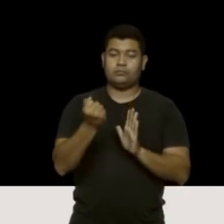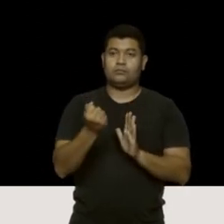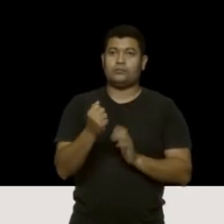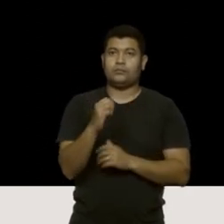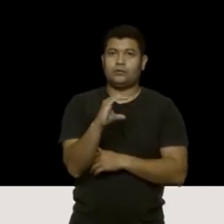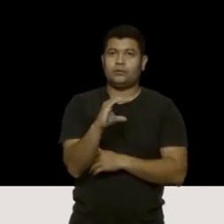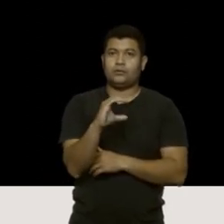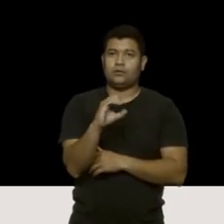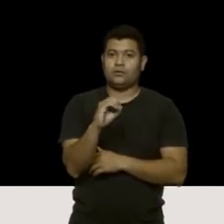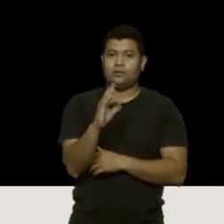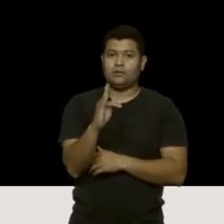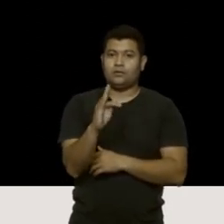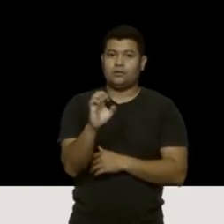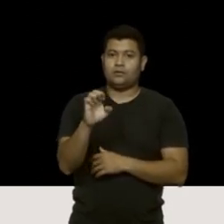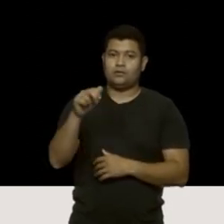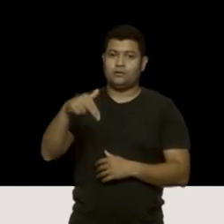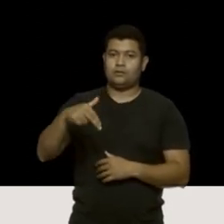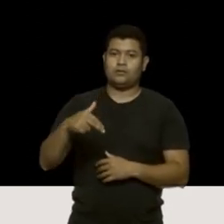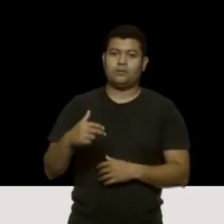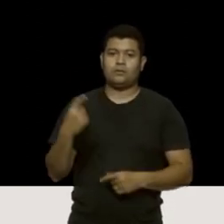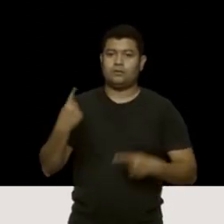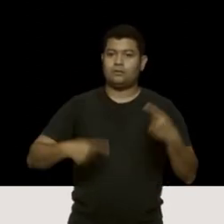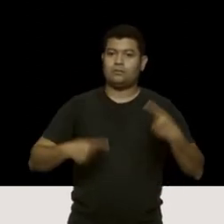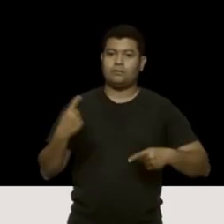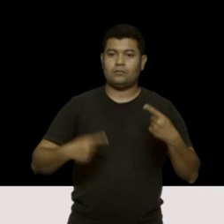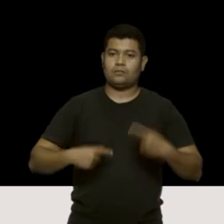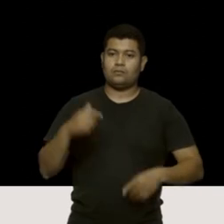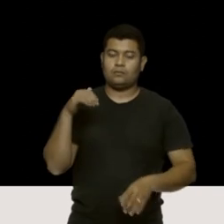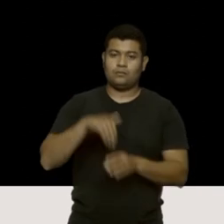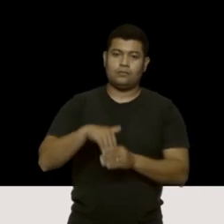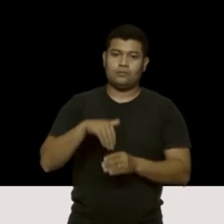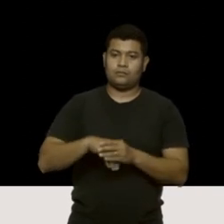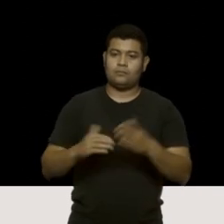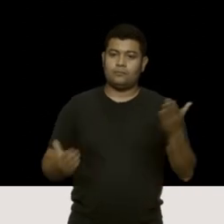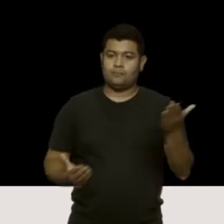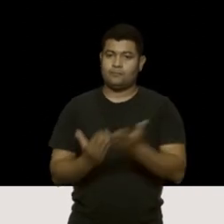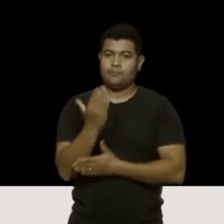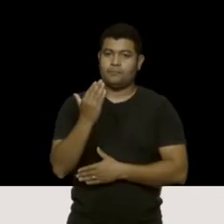Em discussão, em votação, aprovado.